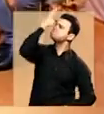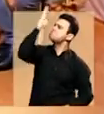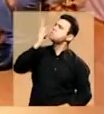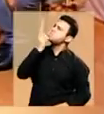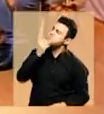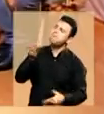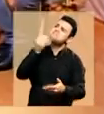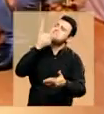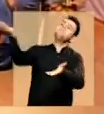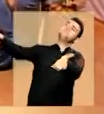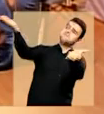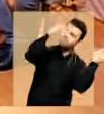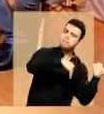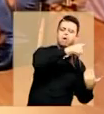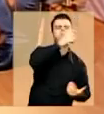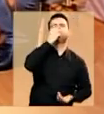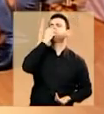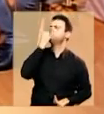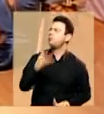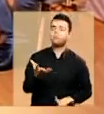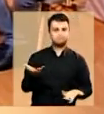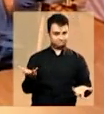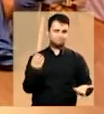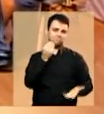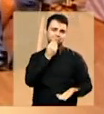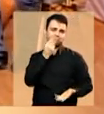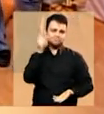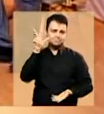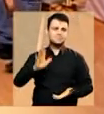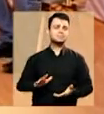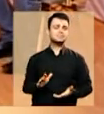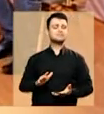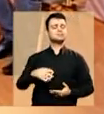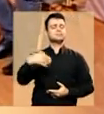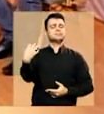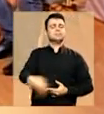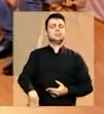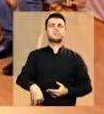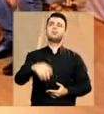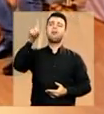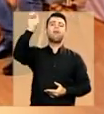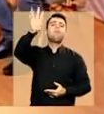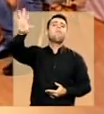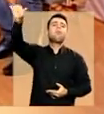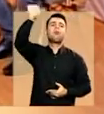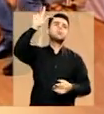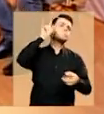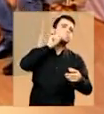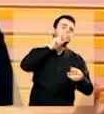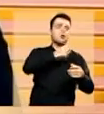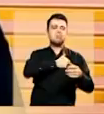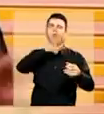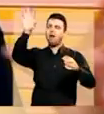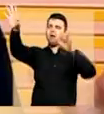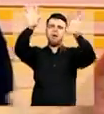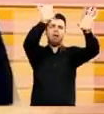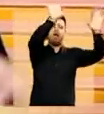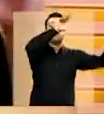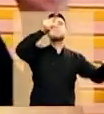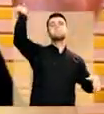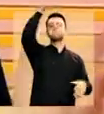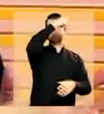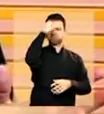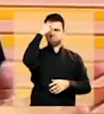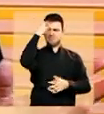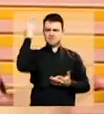vamos para o Brasil, que é muito bom. E realmente funciona dessa forma, né? Porque eles estão lá na Europa, Estados Unidos, Canadá, cada um pensando